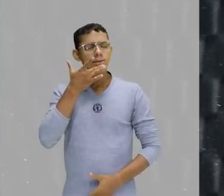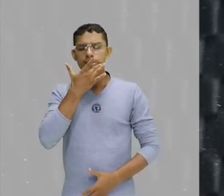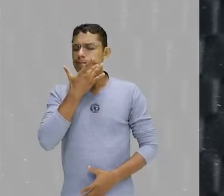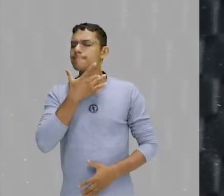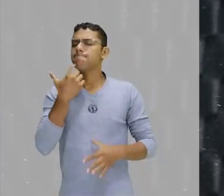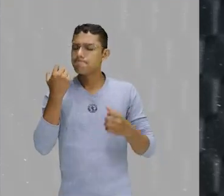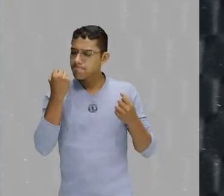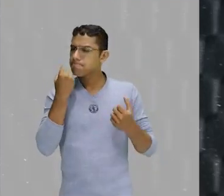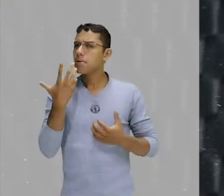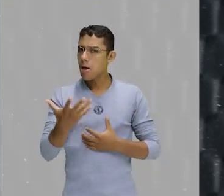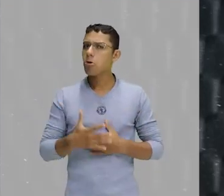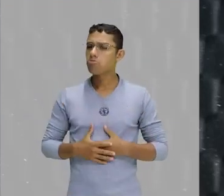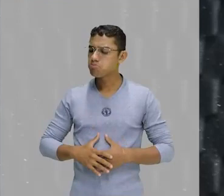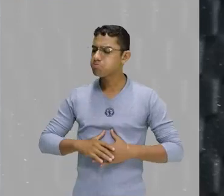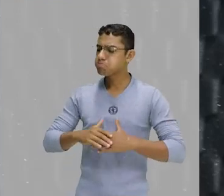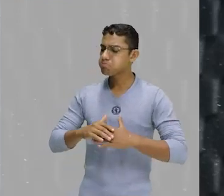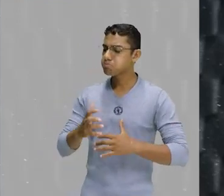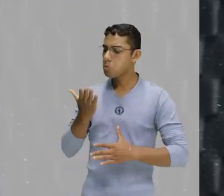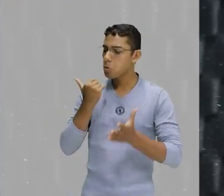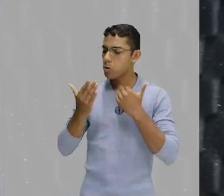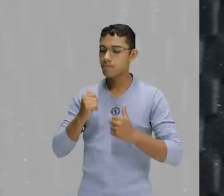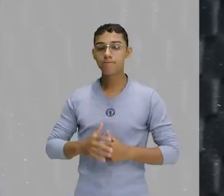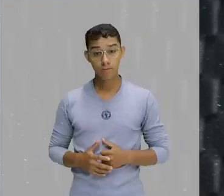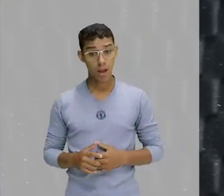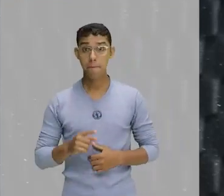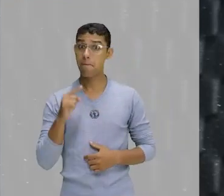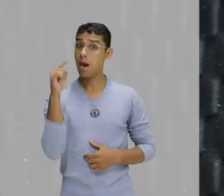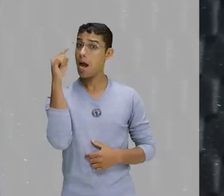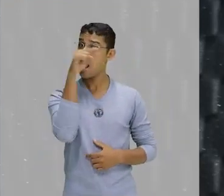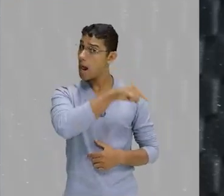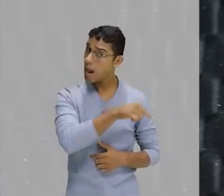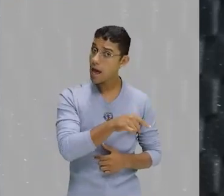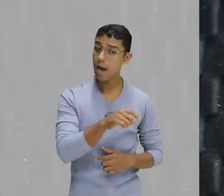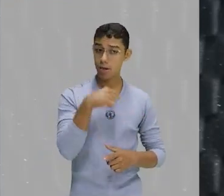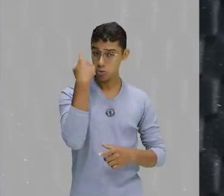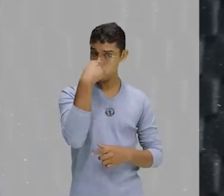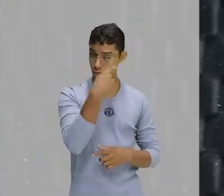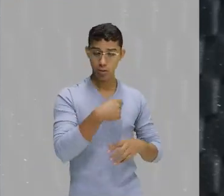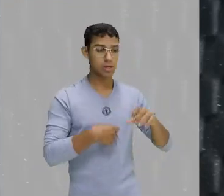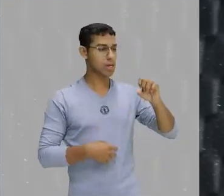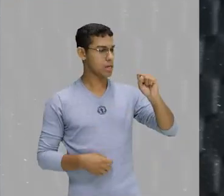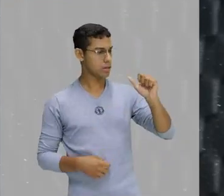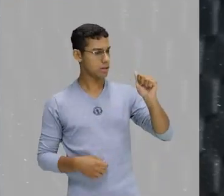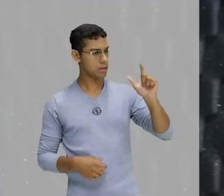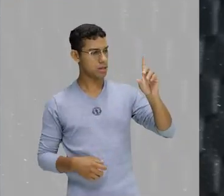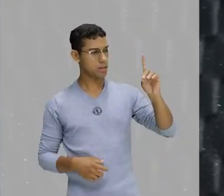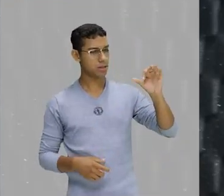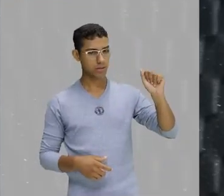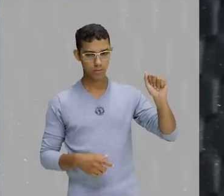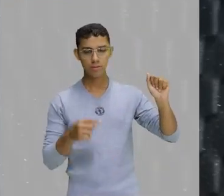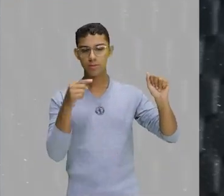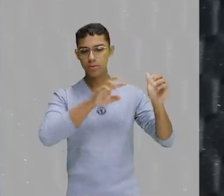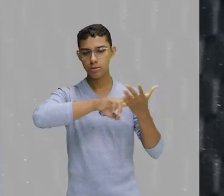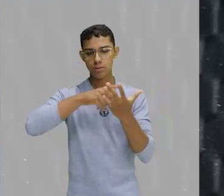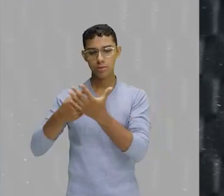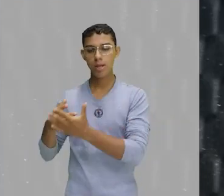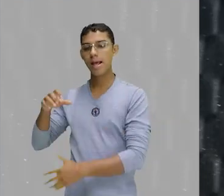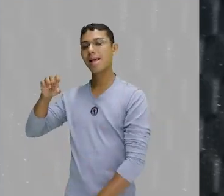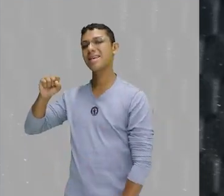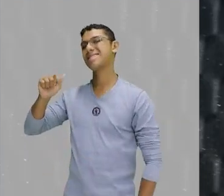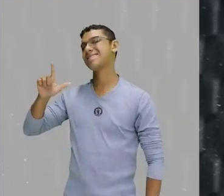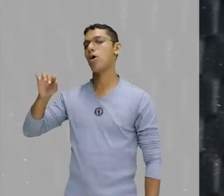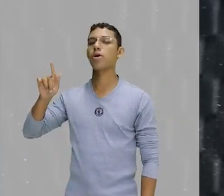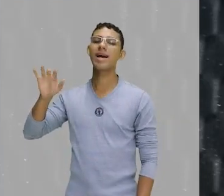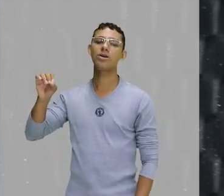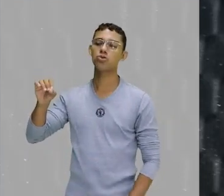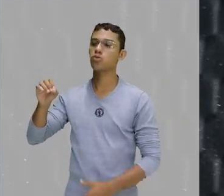é o mesmo que salgado, que compreenderia o pastel ou algo salgado, tá certo? Rico,